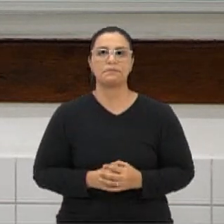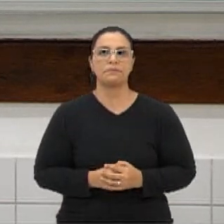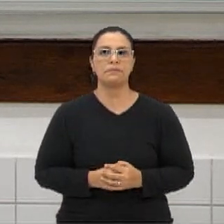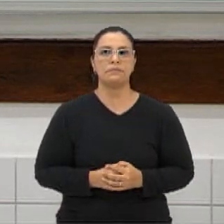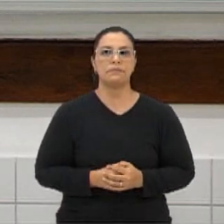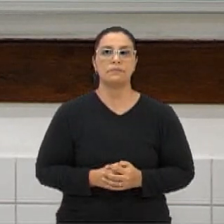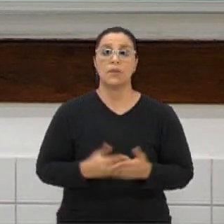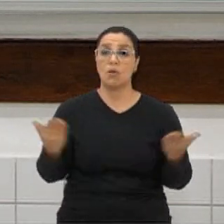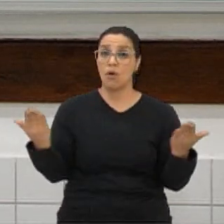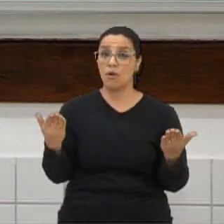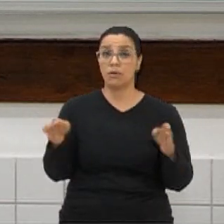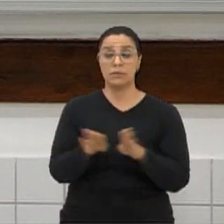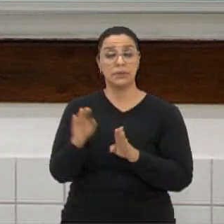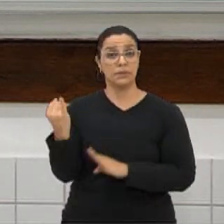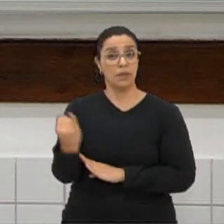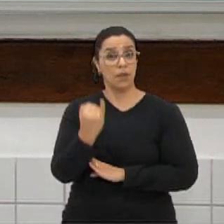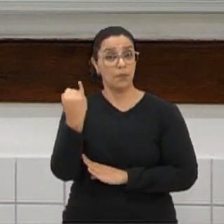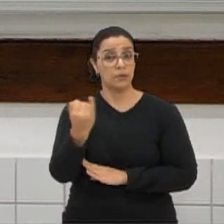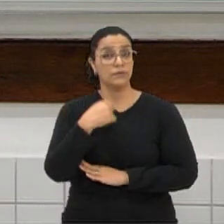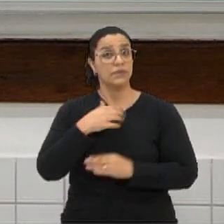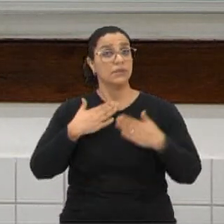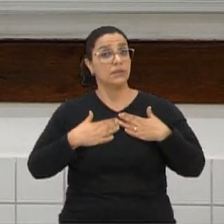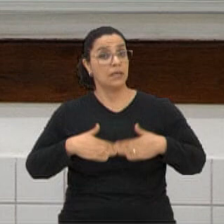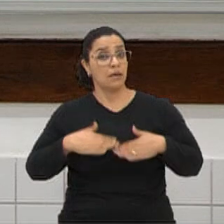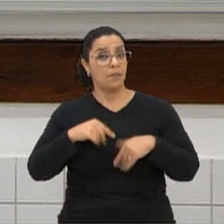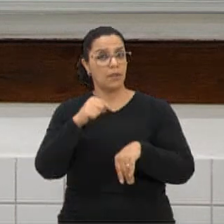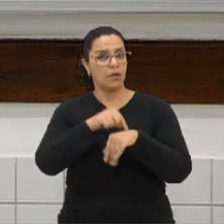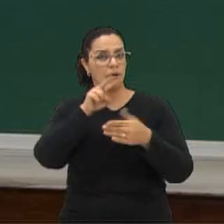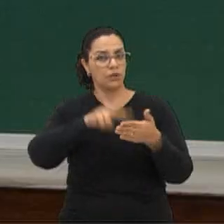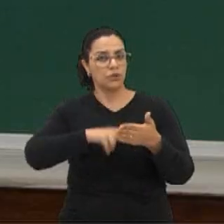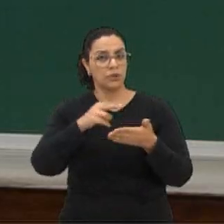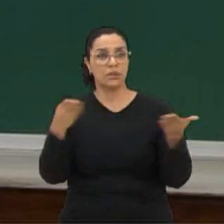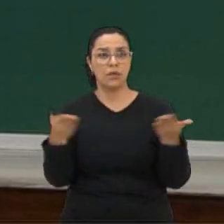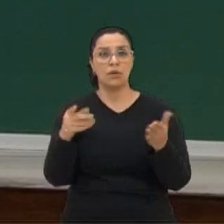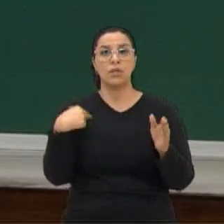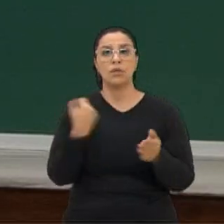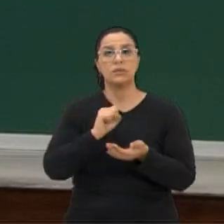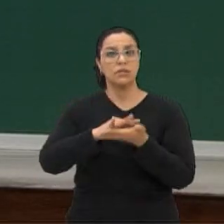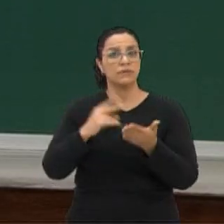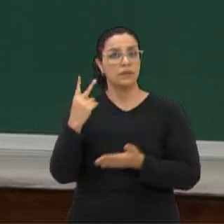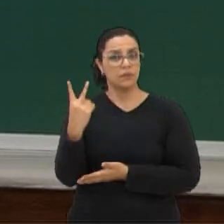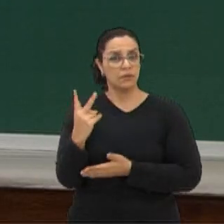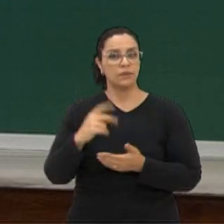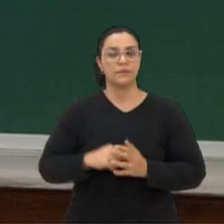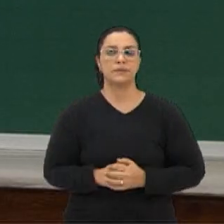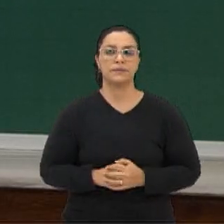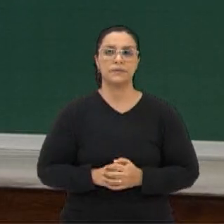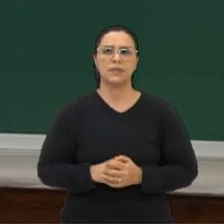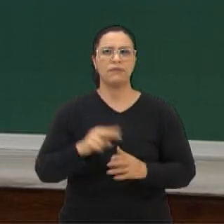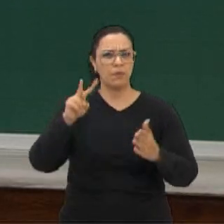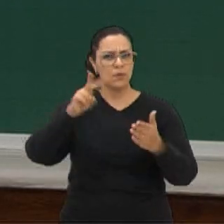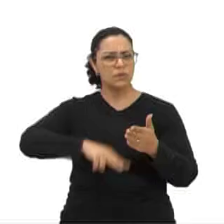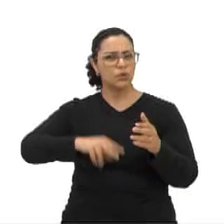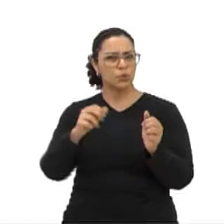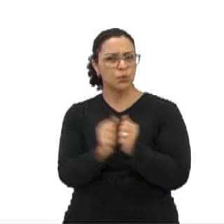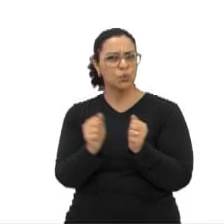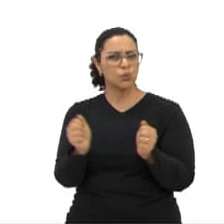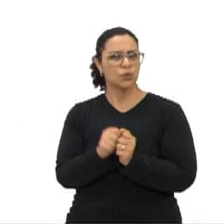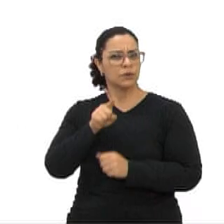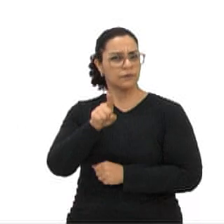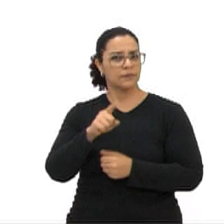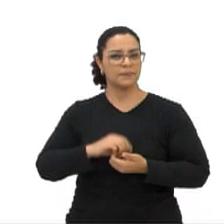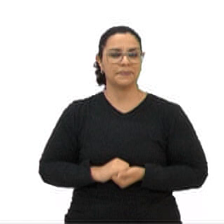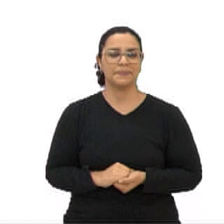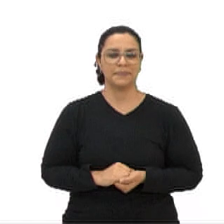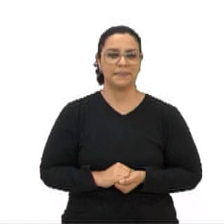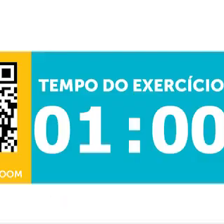indicado. E é importante ter calma na leitura. Agora, nós vamos para a próxima questão. Leia aí a próxima questão na tela para você,